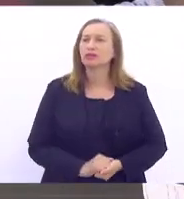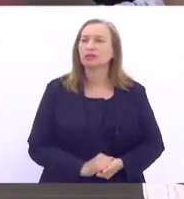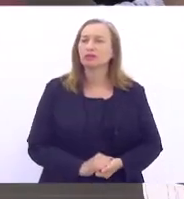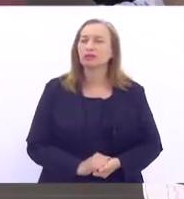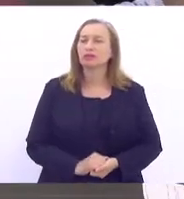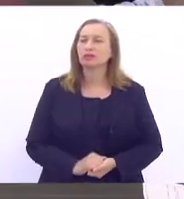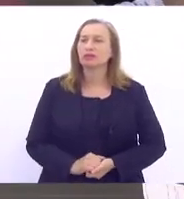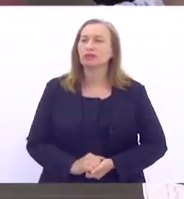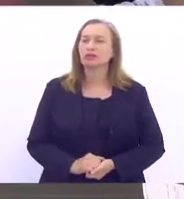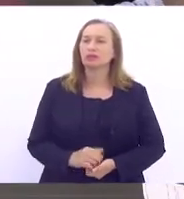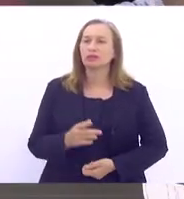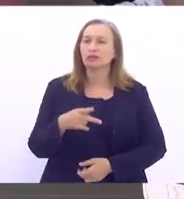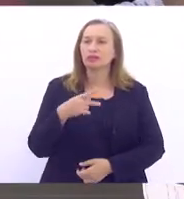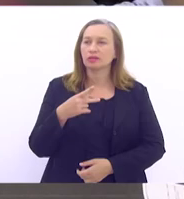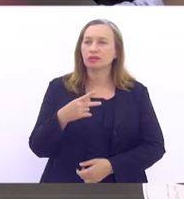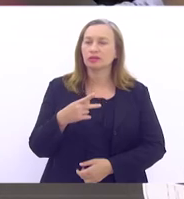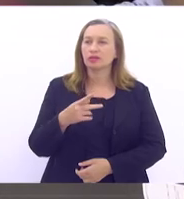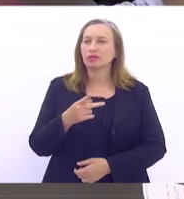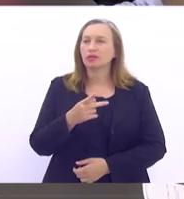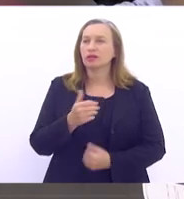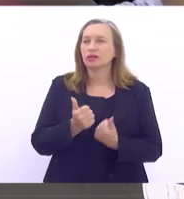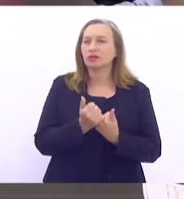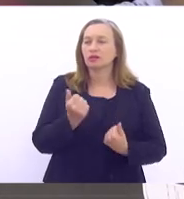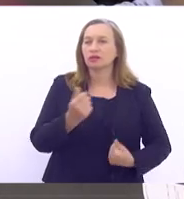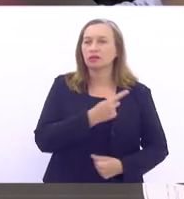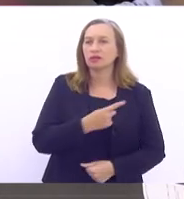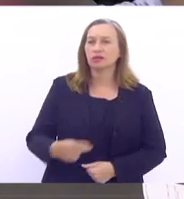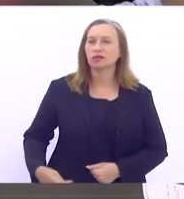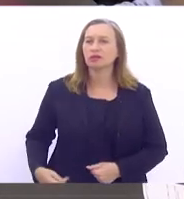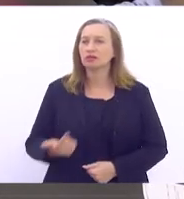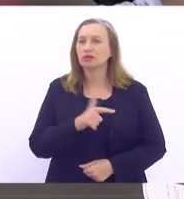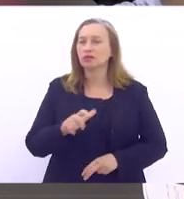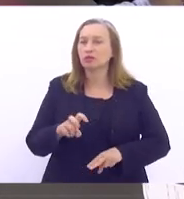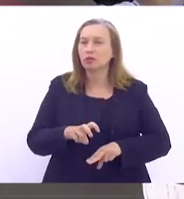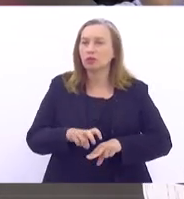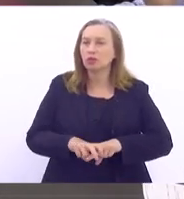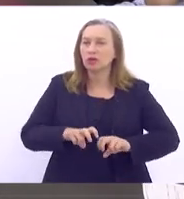vice-presidente, e nós não temos lugares suficientes na mesa. Mas assim.